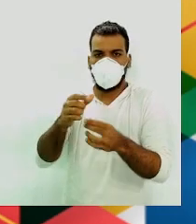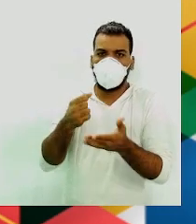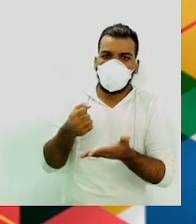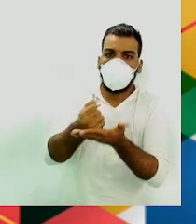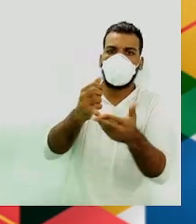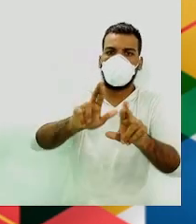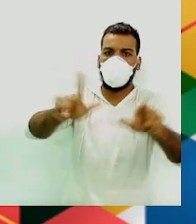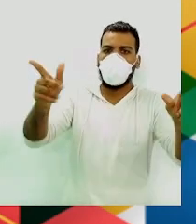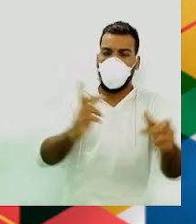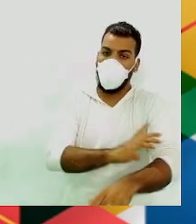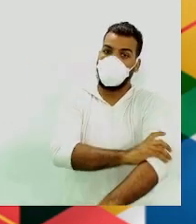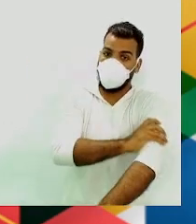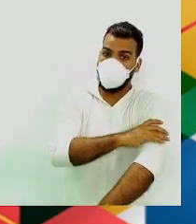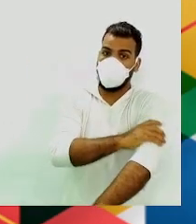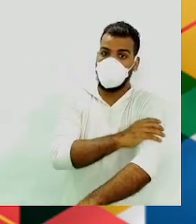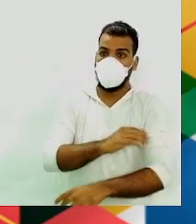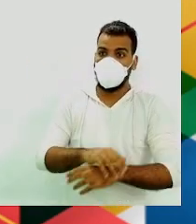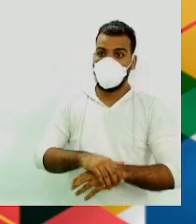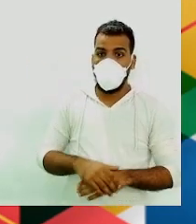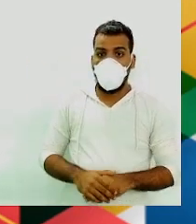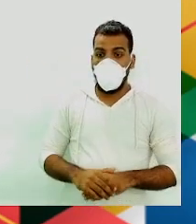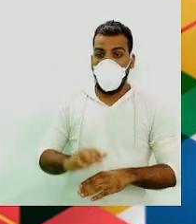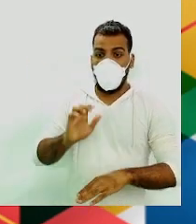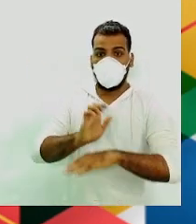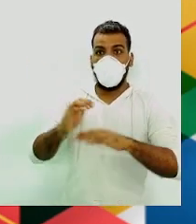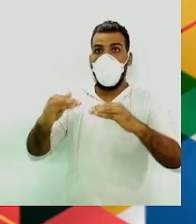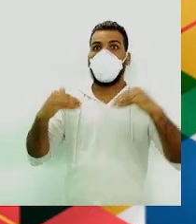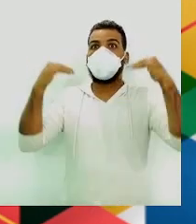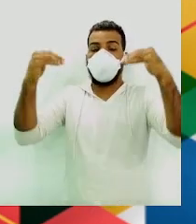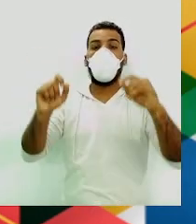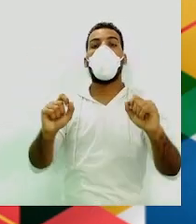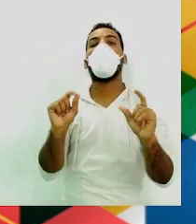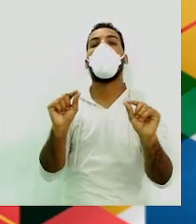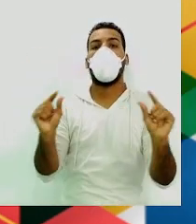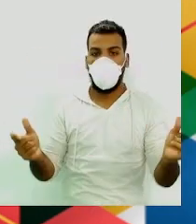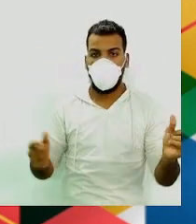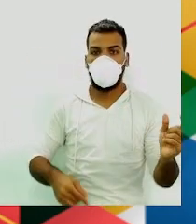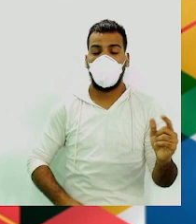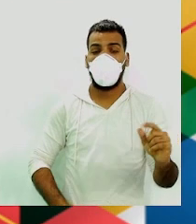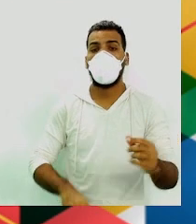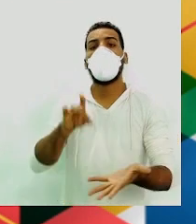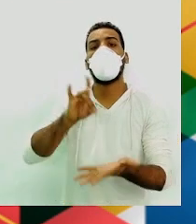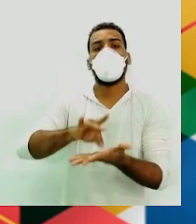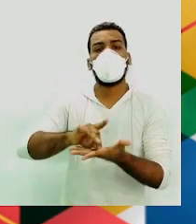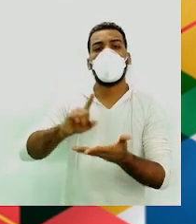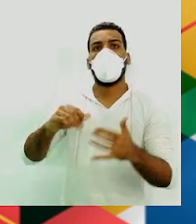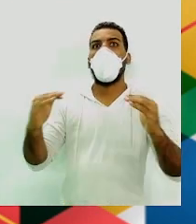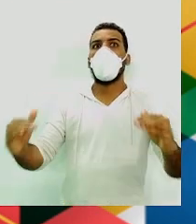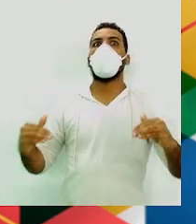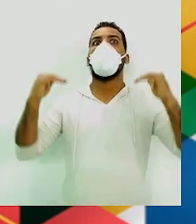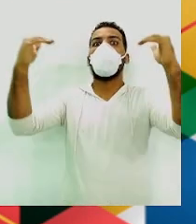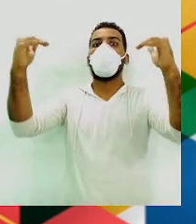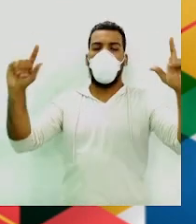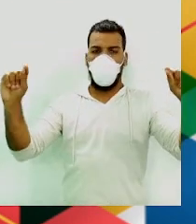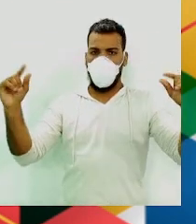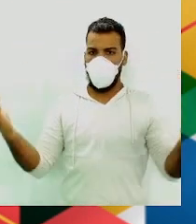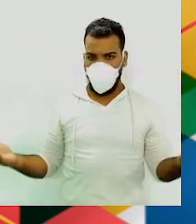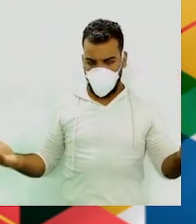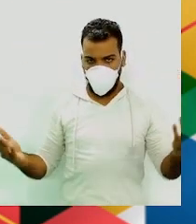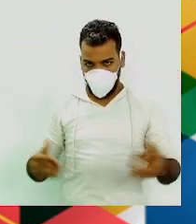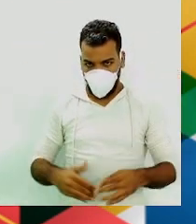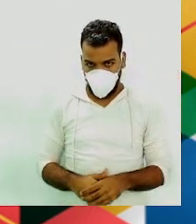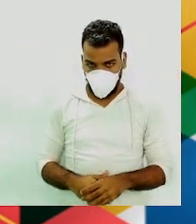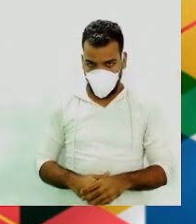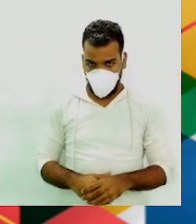diferentes. O que torna o Estado soberano? Mas, na verdade, o que realmente é uma soberania desse Estado? De